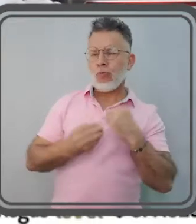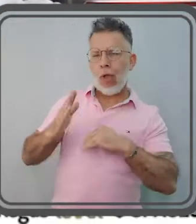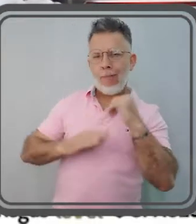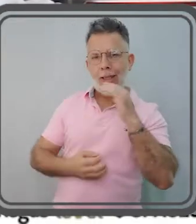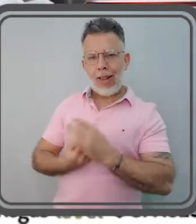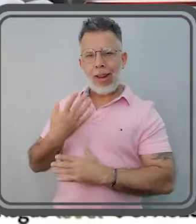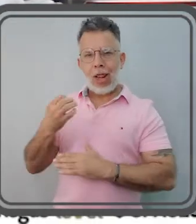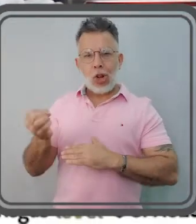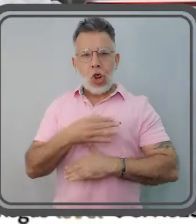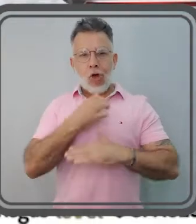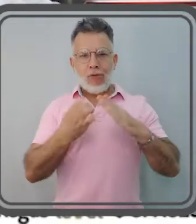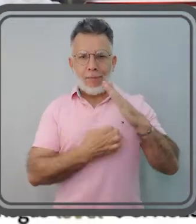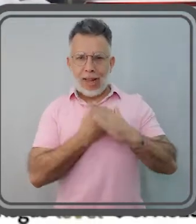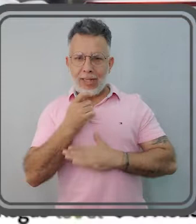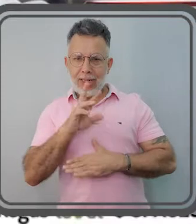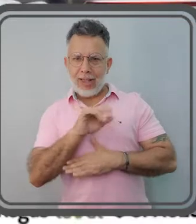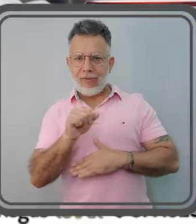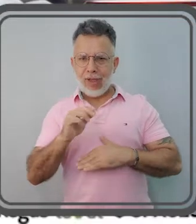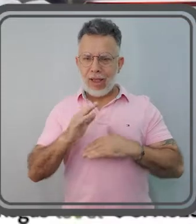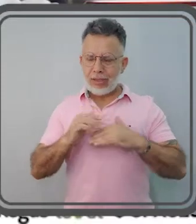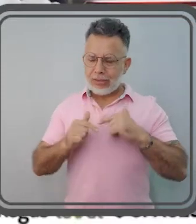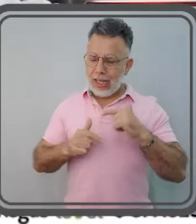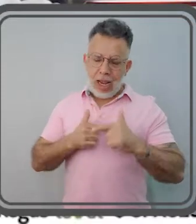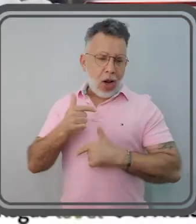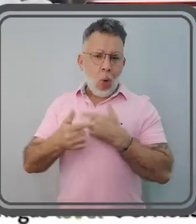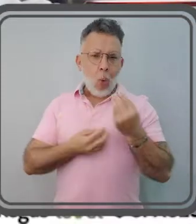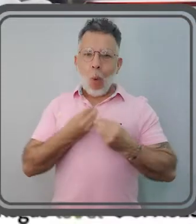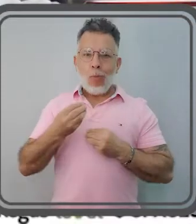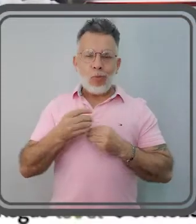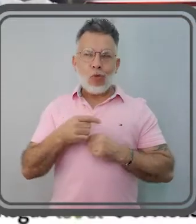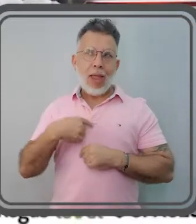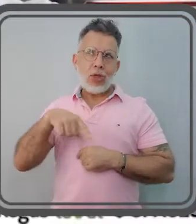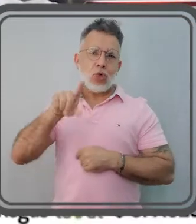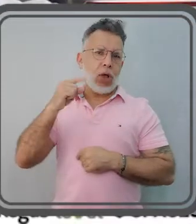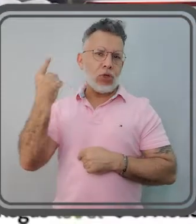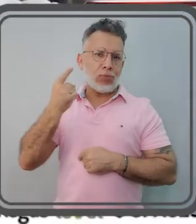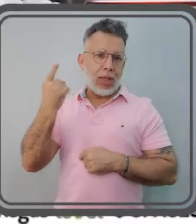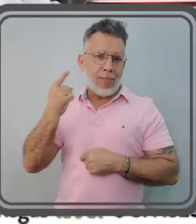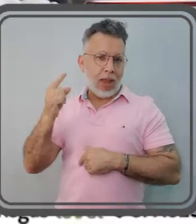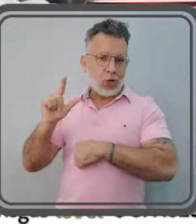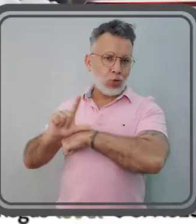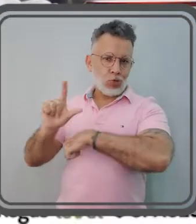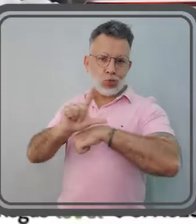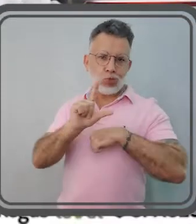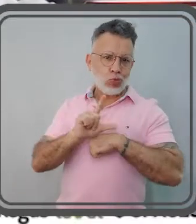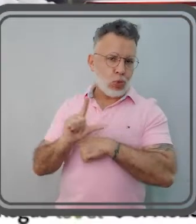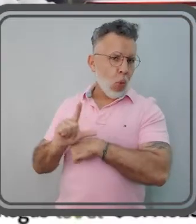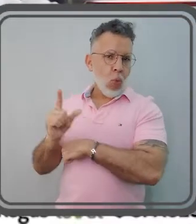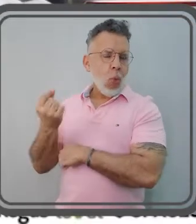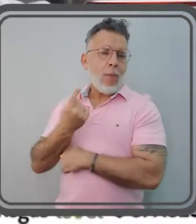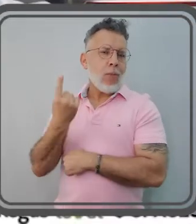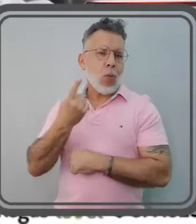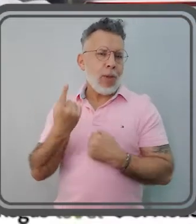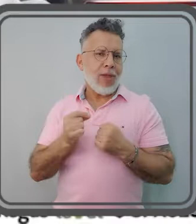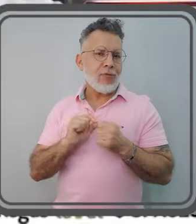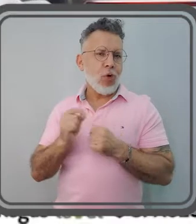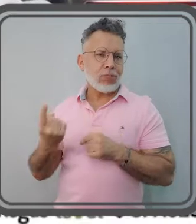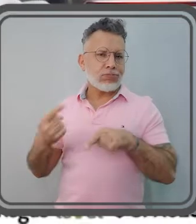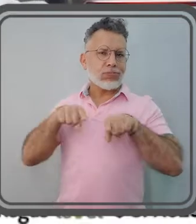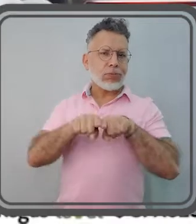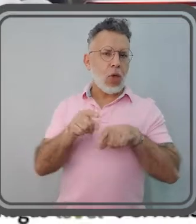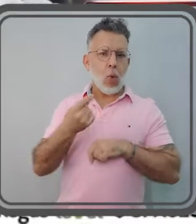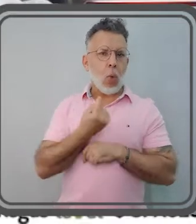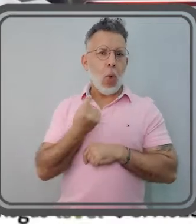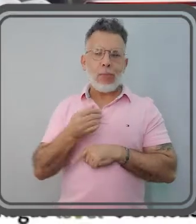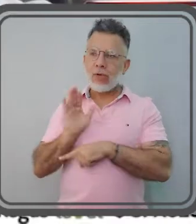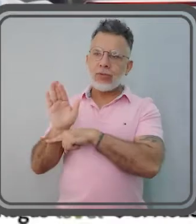dos primeiros franqueados? Quem foram os primeiros? Né? Como é que você ajudou essa turma para performar da mesma forma que